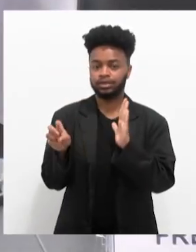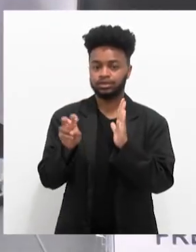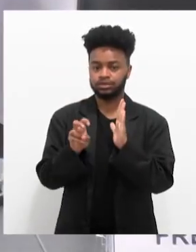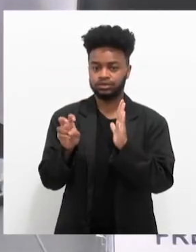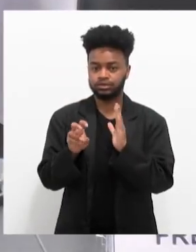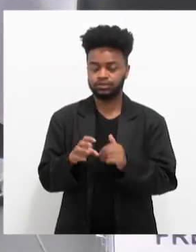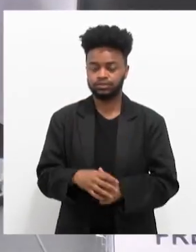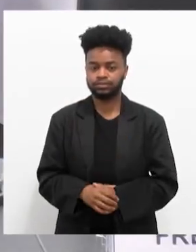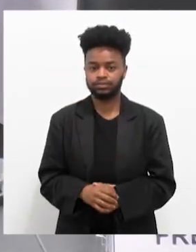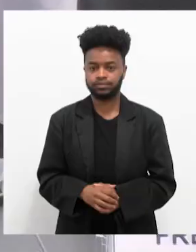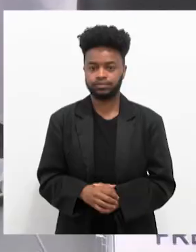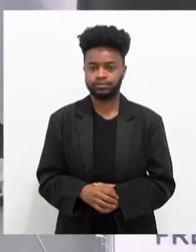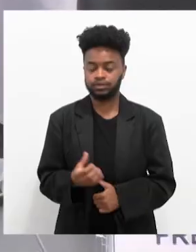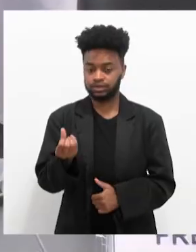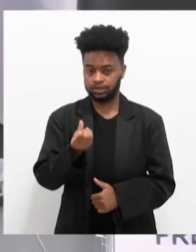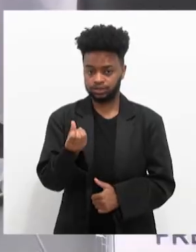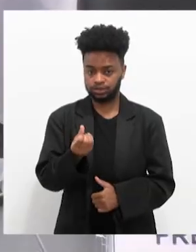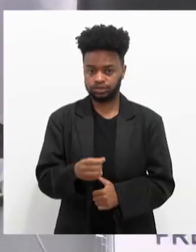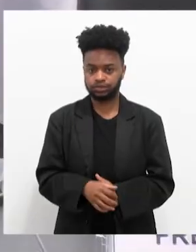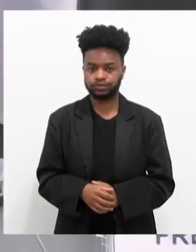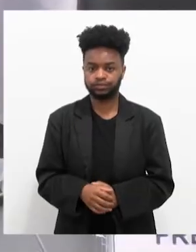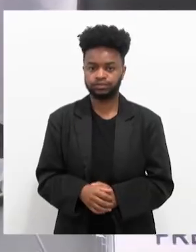pauta. 6 da pauta.